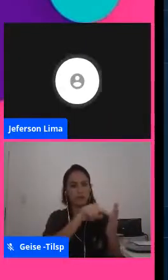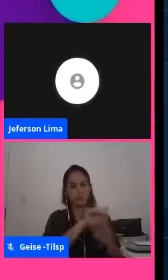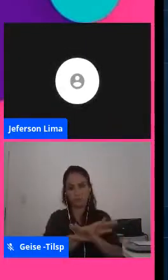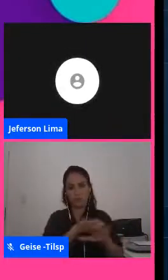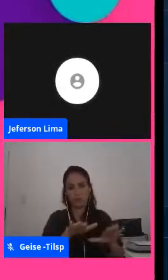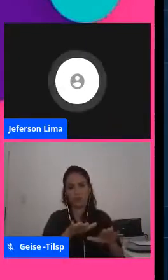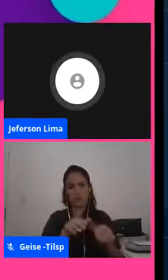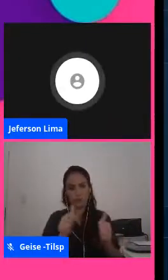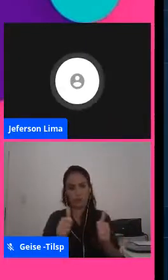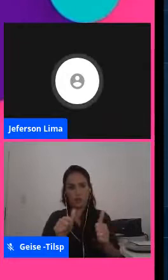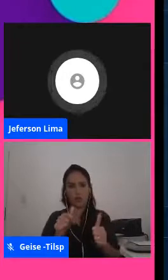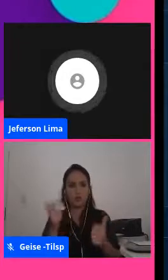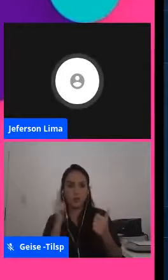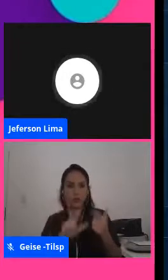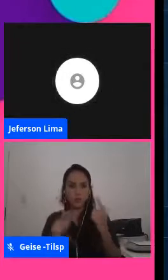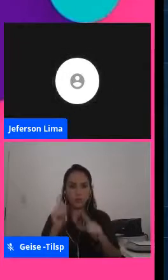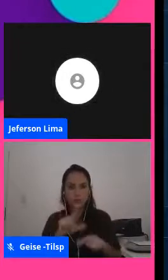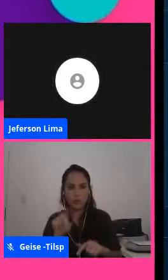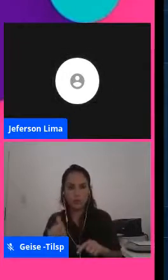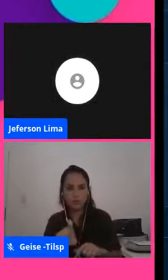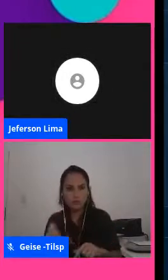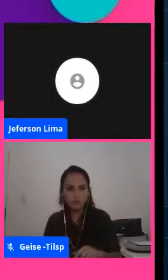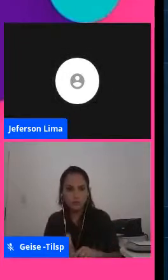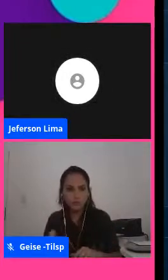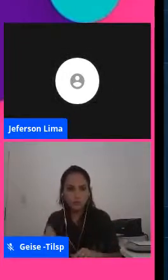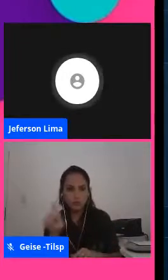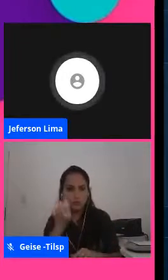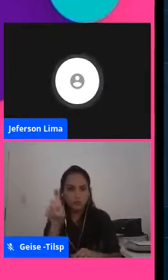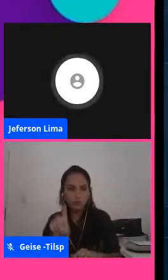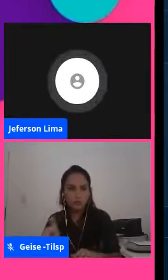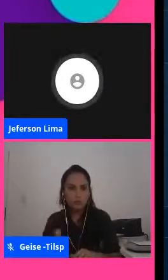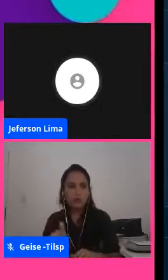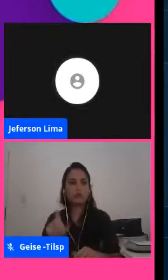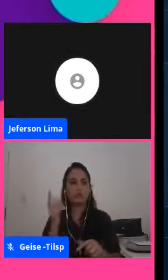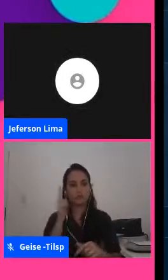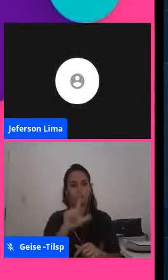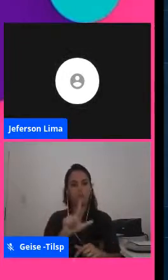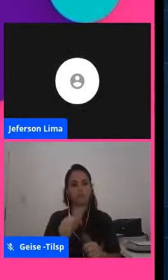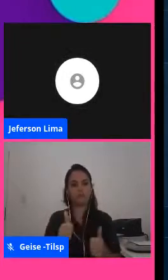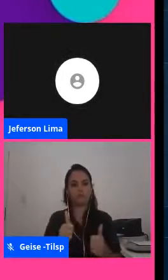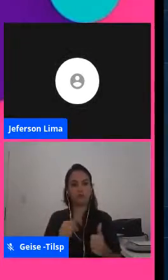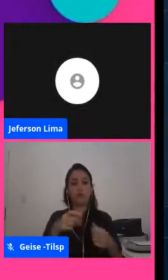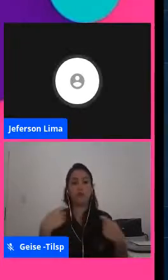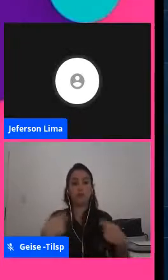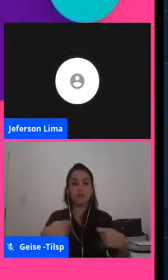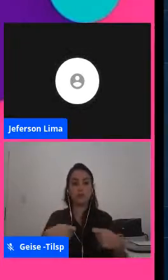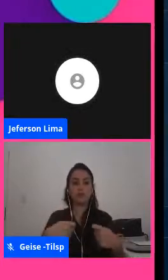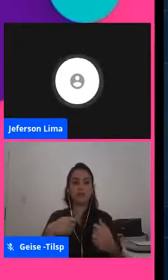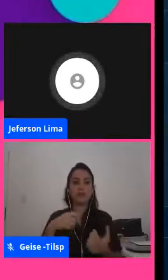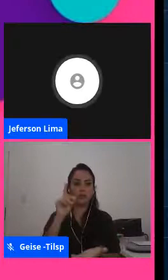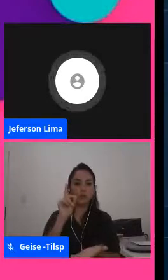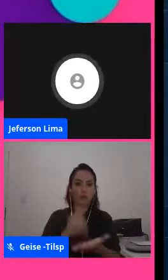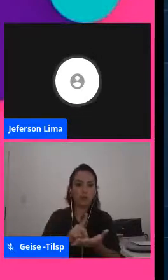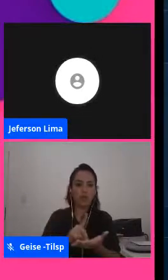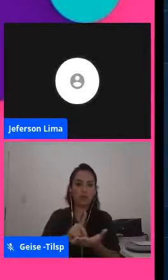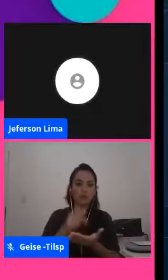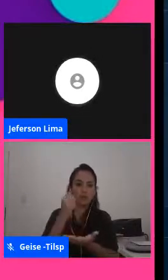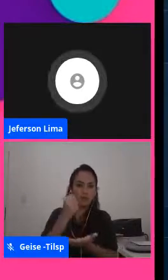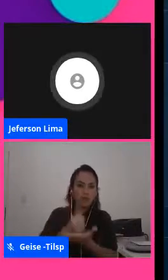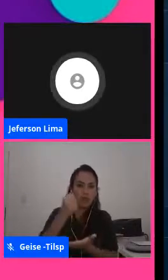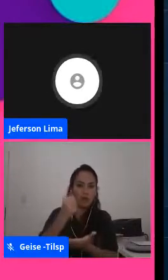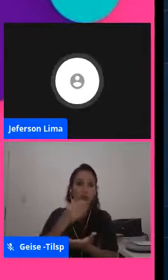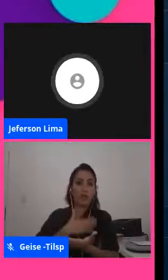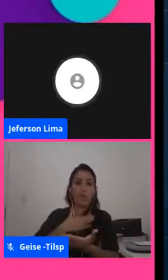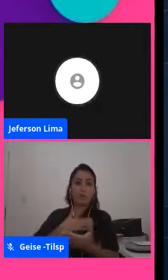eu preciso. Eu só preciso só. É autenticar. minha conta. Porque esse é um dos passos. Você